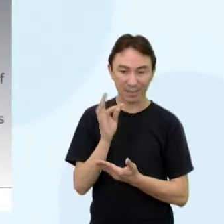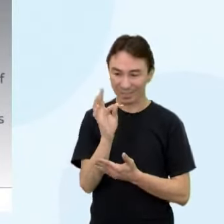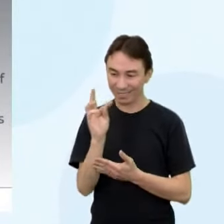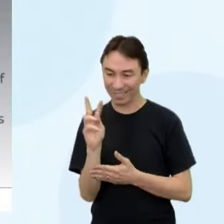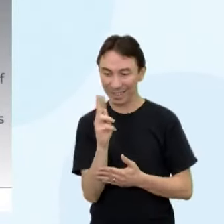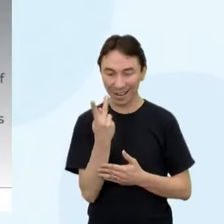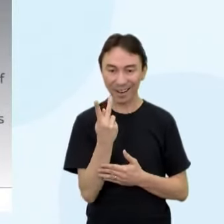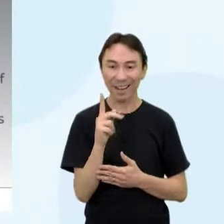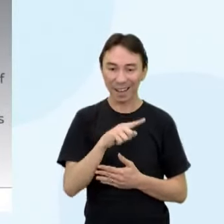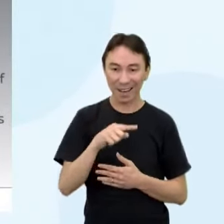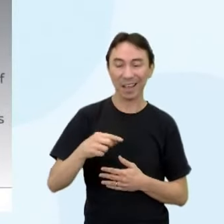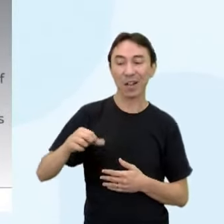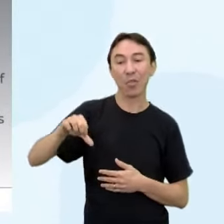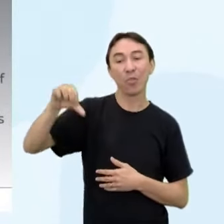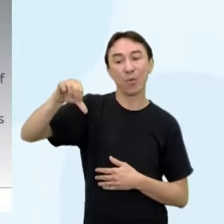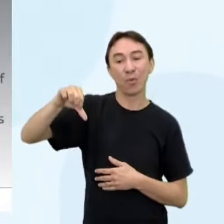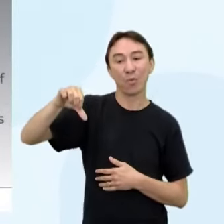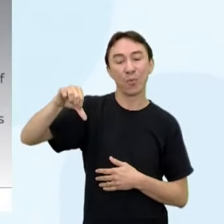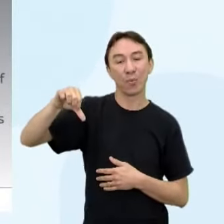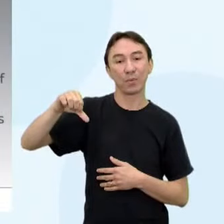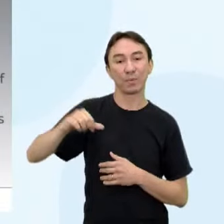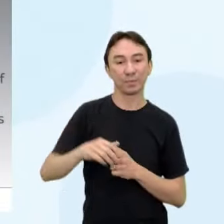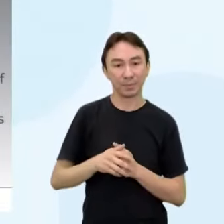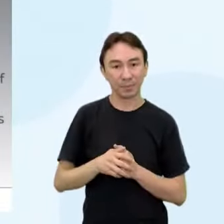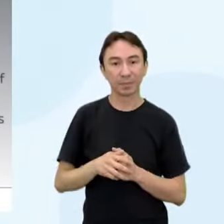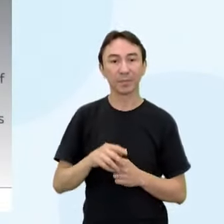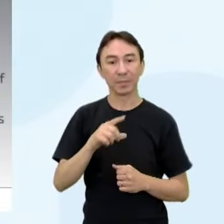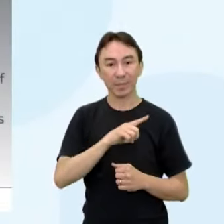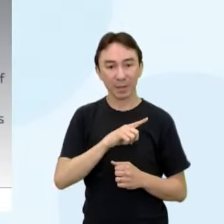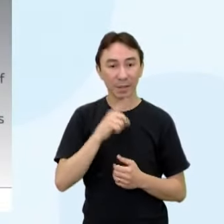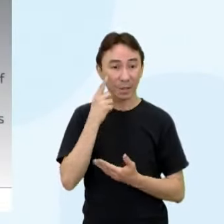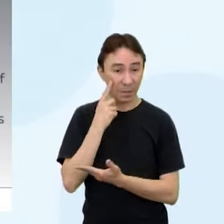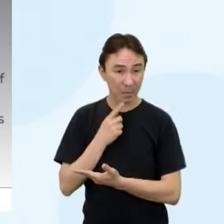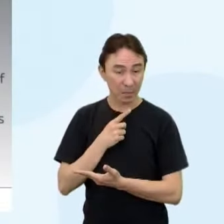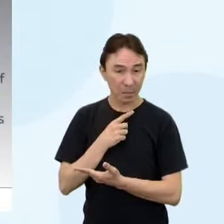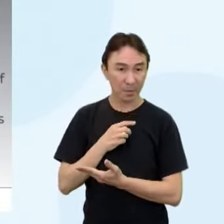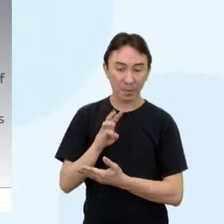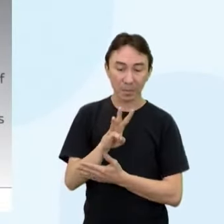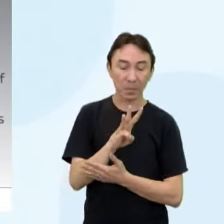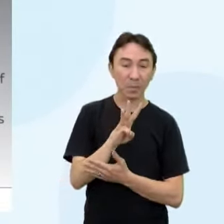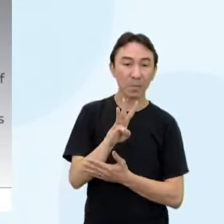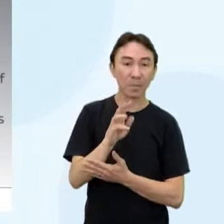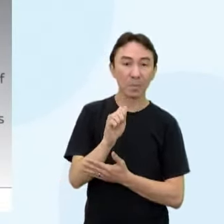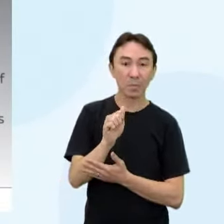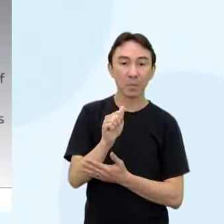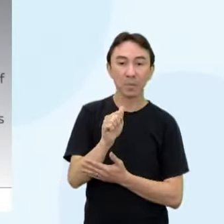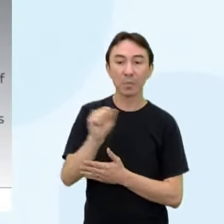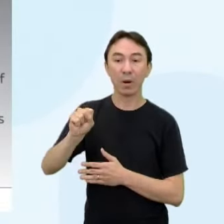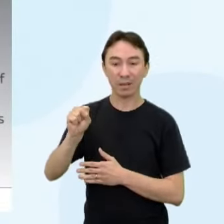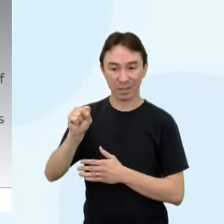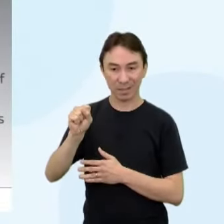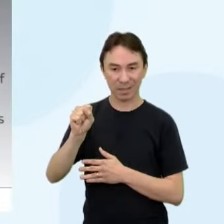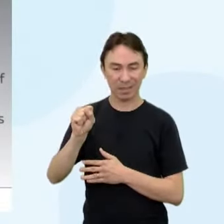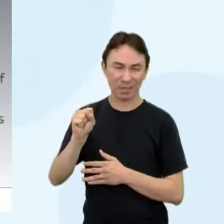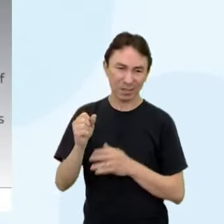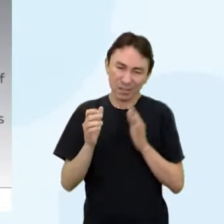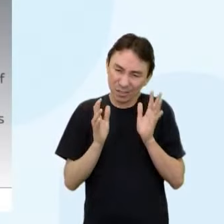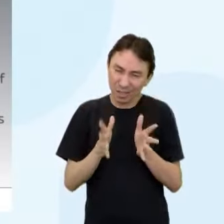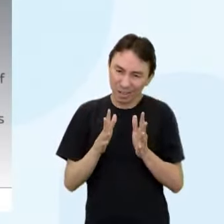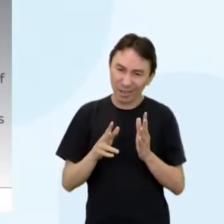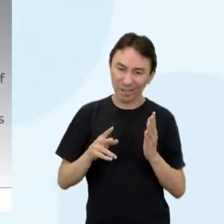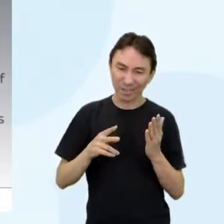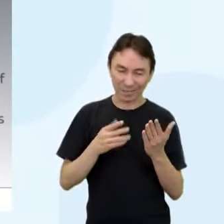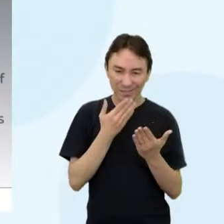E a gente tem essa estrutura aqui, ó, was discovered. Ok? Que é aquilo que a gente viu lá no comecinho, quando eu